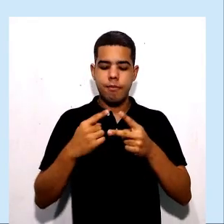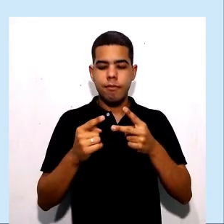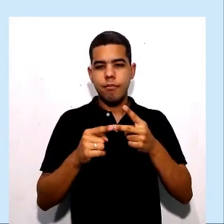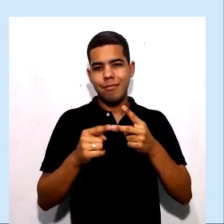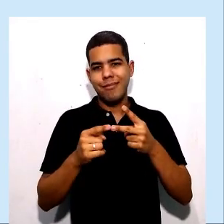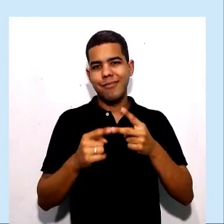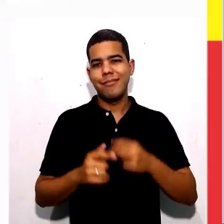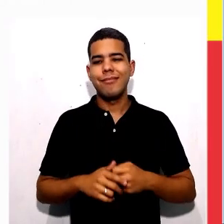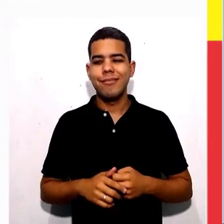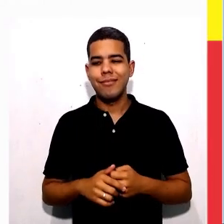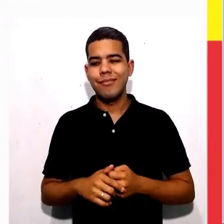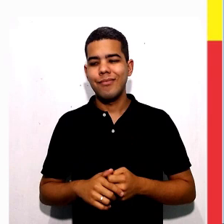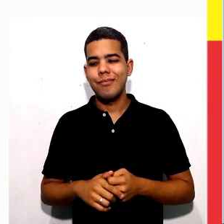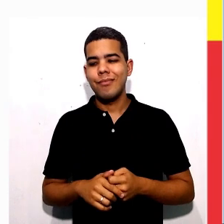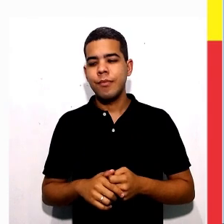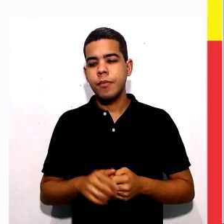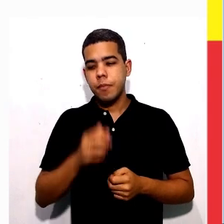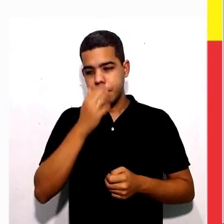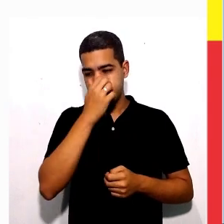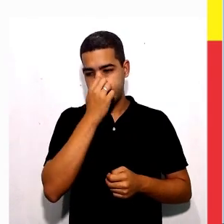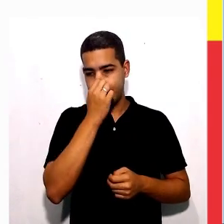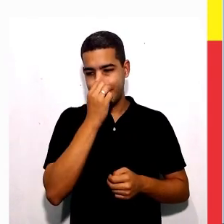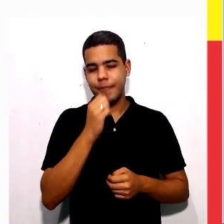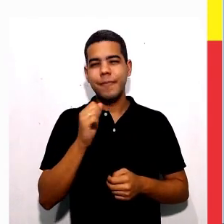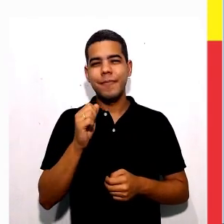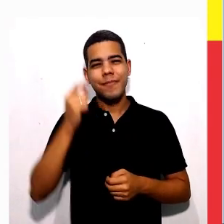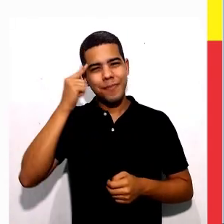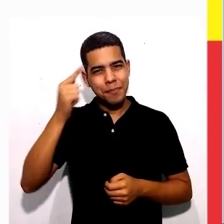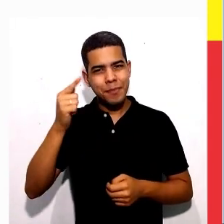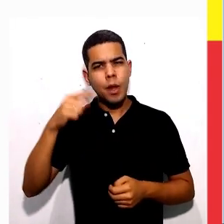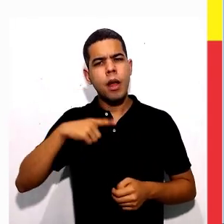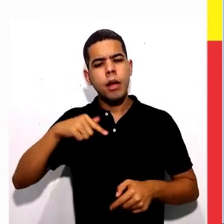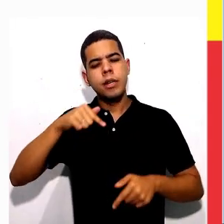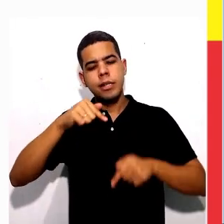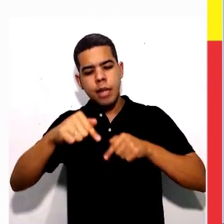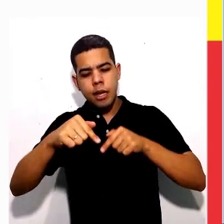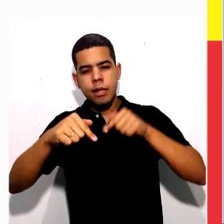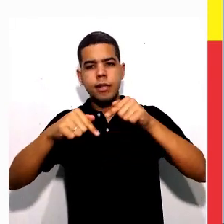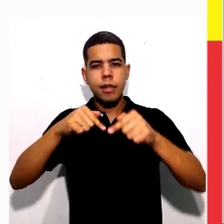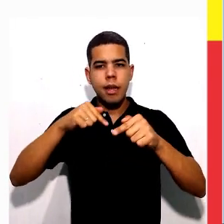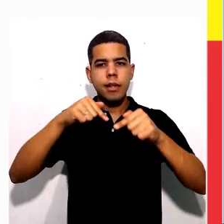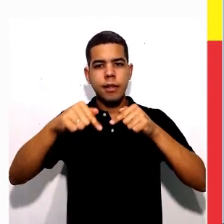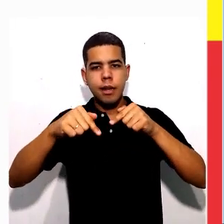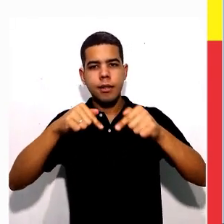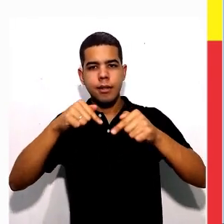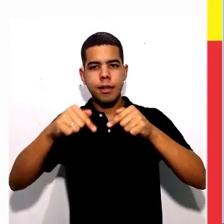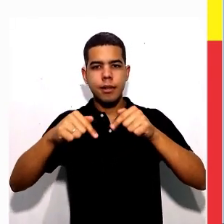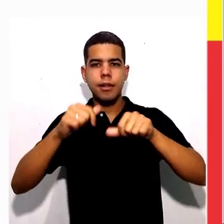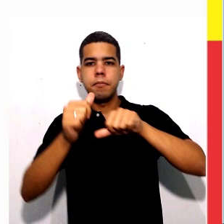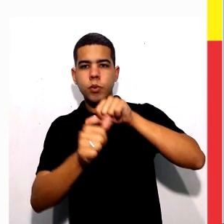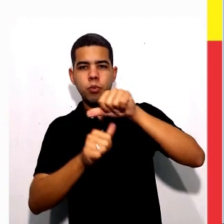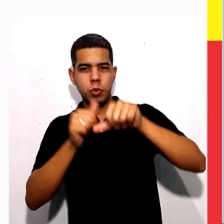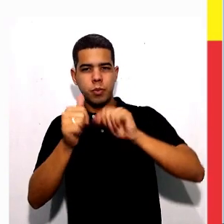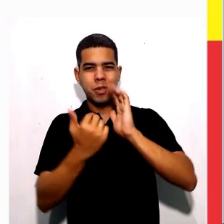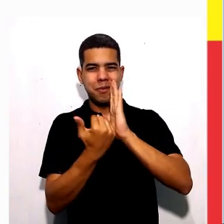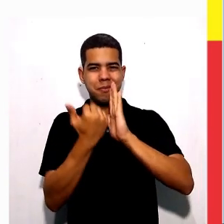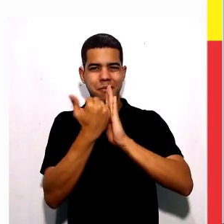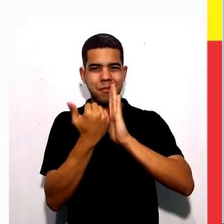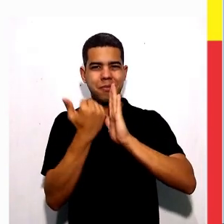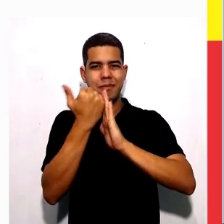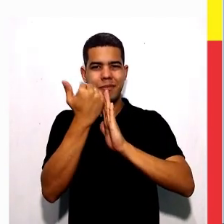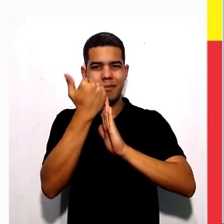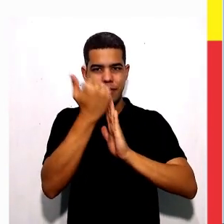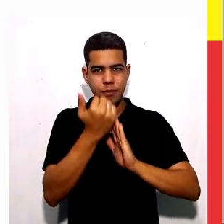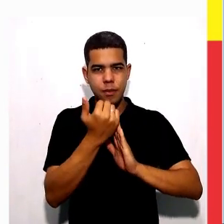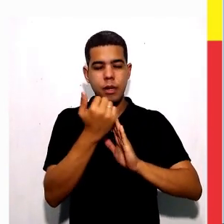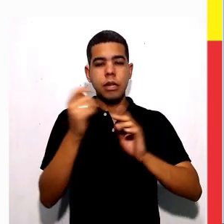recursiva. Então, ó, apesar da sequência ser de 7 em 7, podemos encontrar qualquer múltiplo de 7 sem precisar